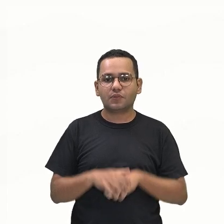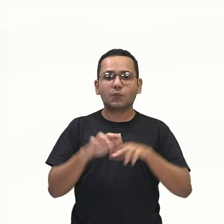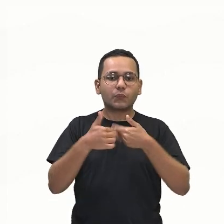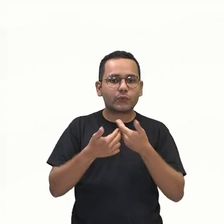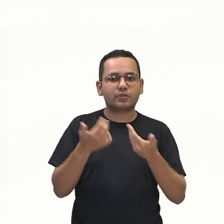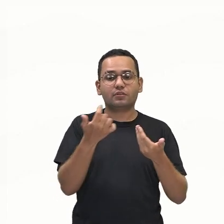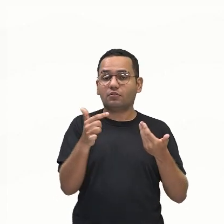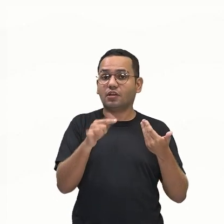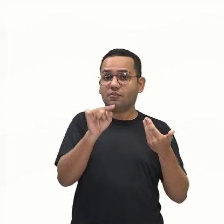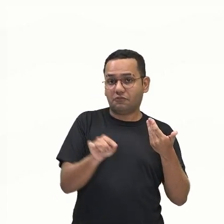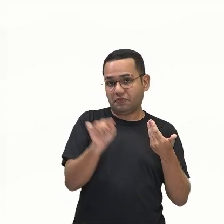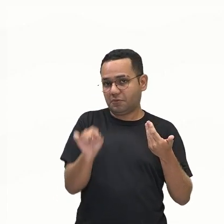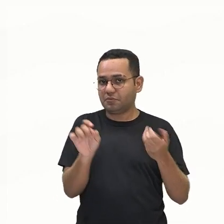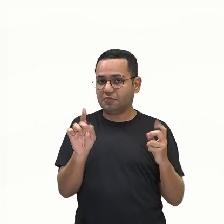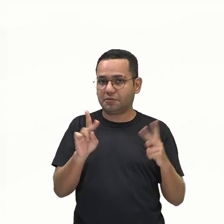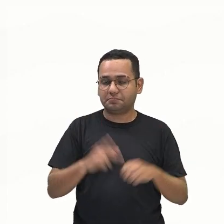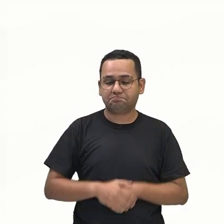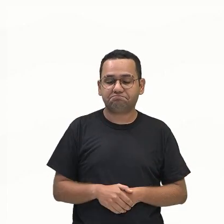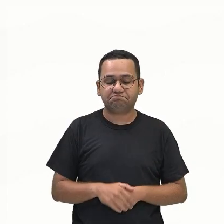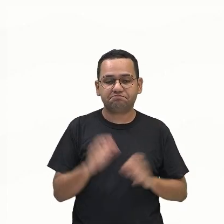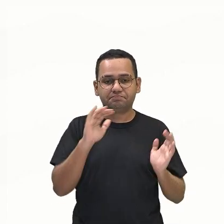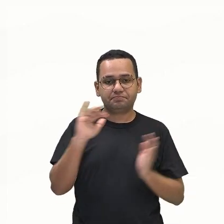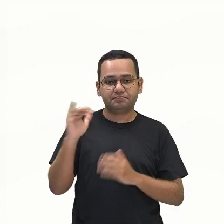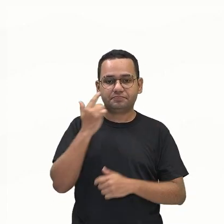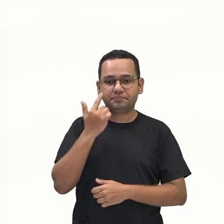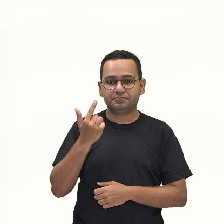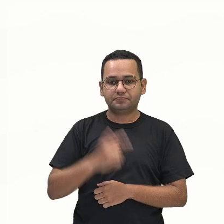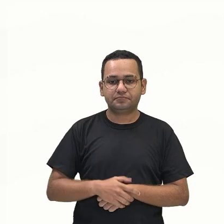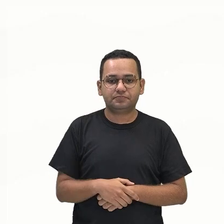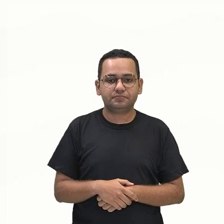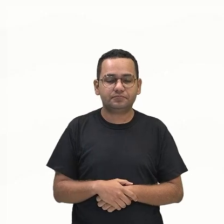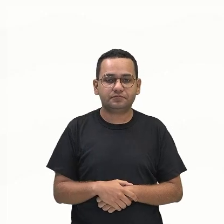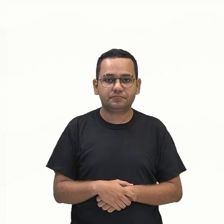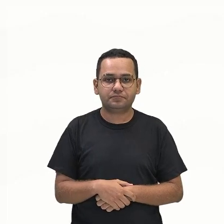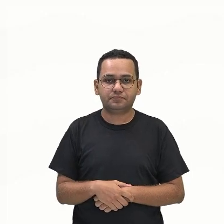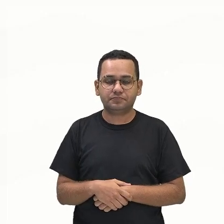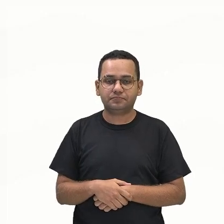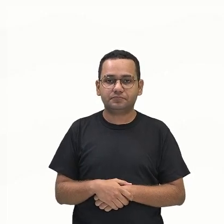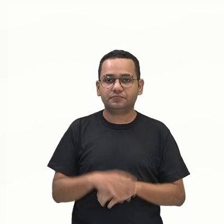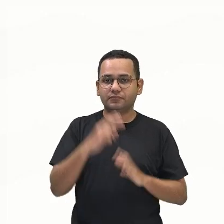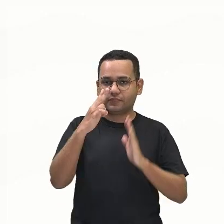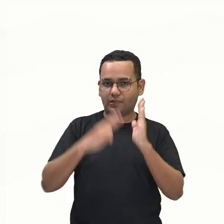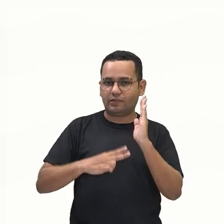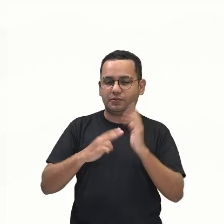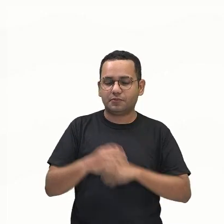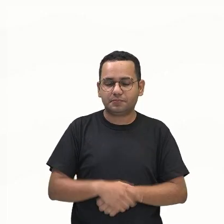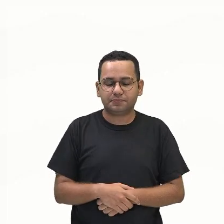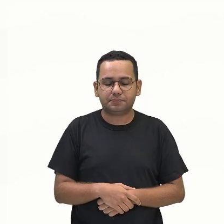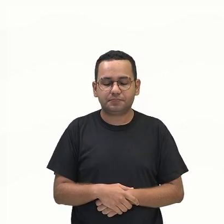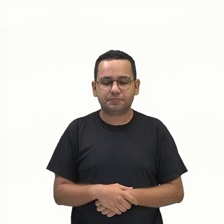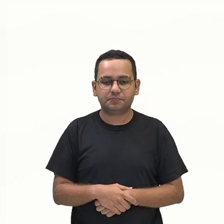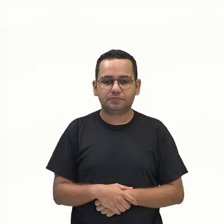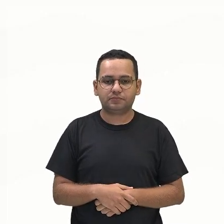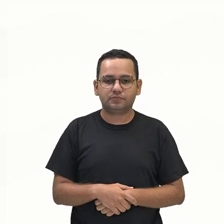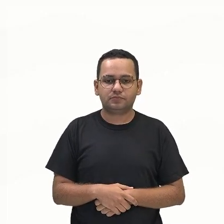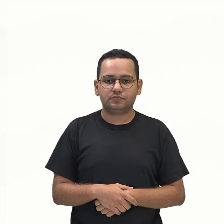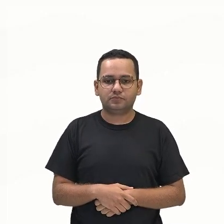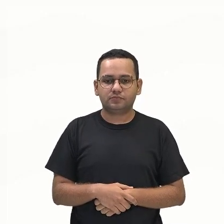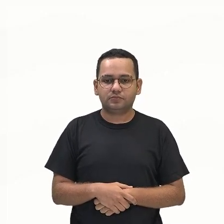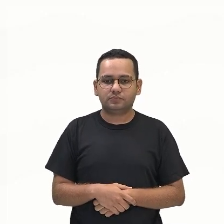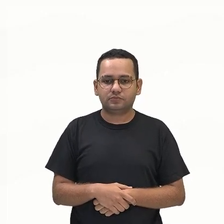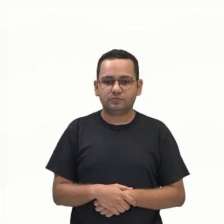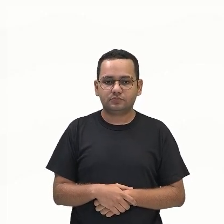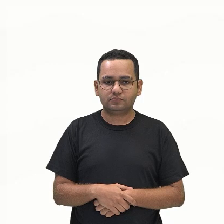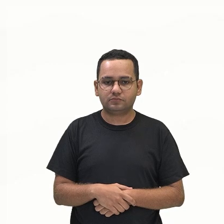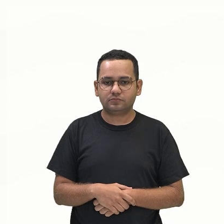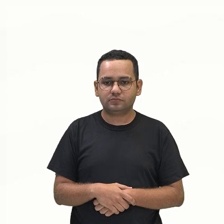vírgula, ok? Vamos só terminar a leitura do texto para entendermos o que de fato o texto quer dizer. Sob essa ótica,